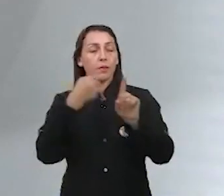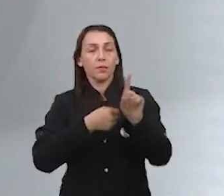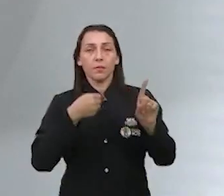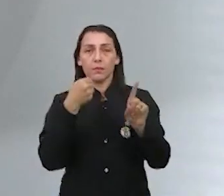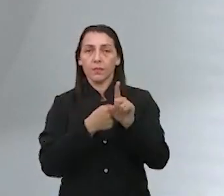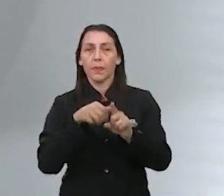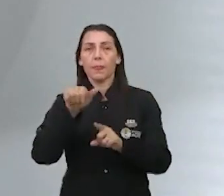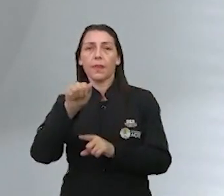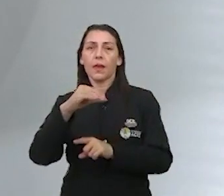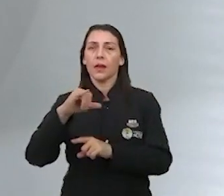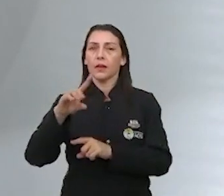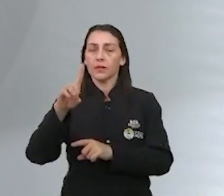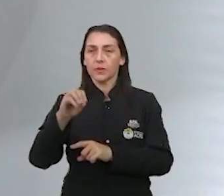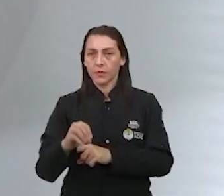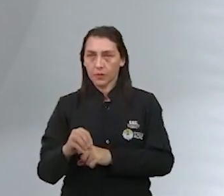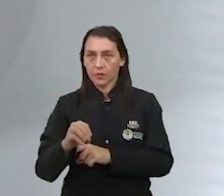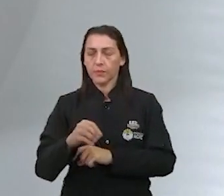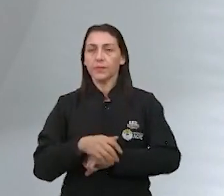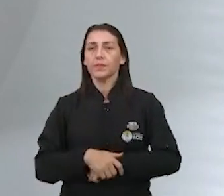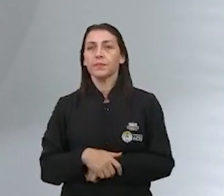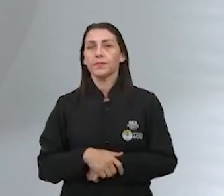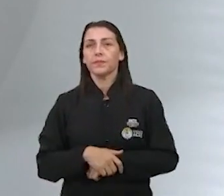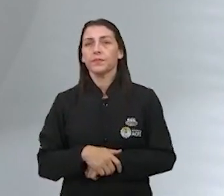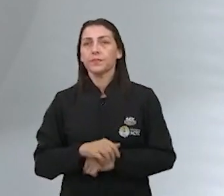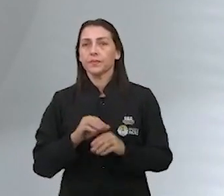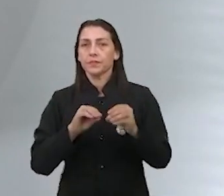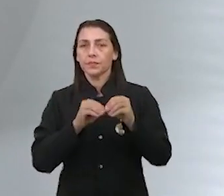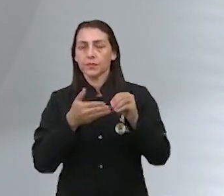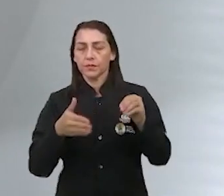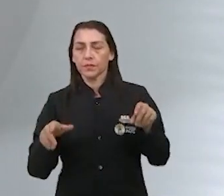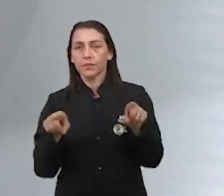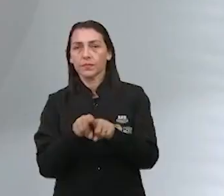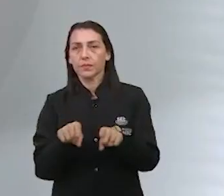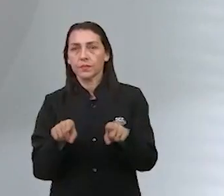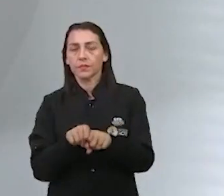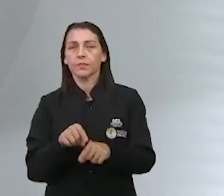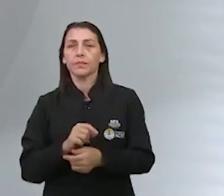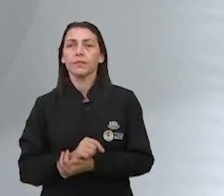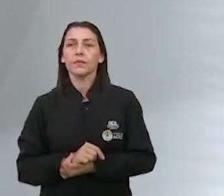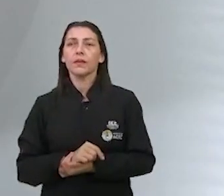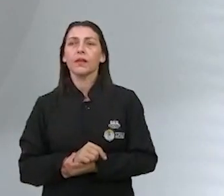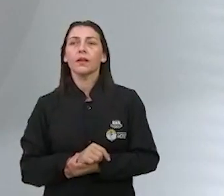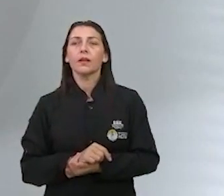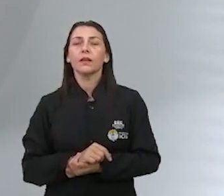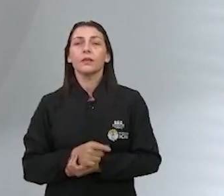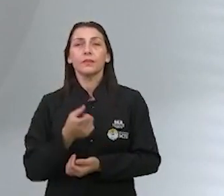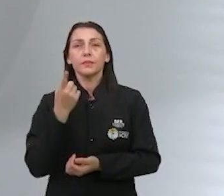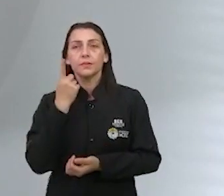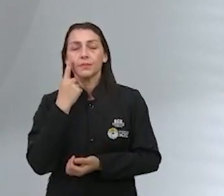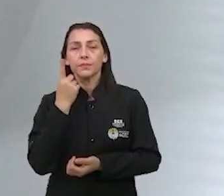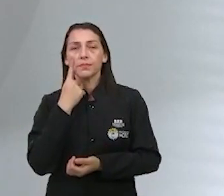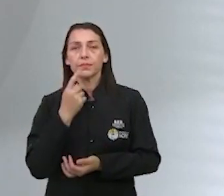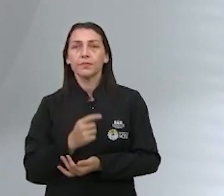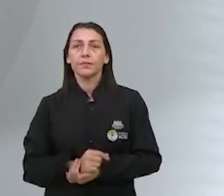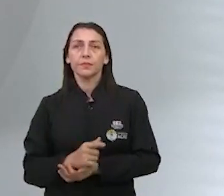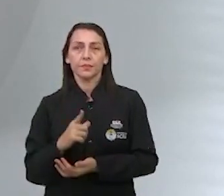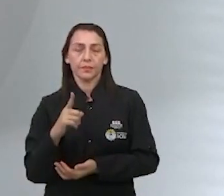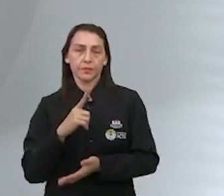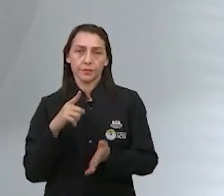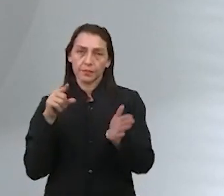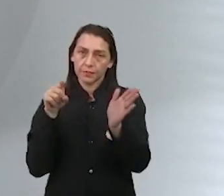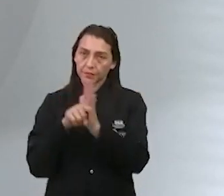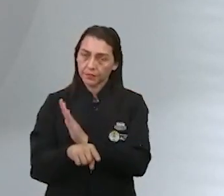à acidificação dos lagos e rios. O oceano também vai acidificar. Perfeito, analisamos aqui. Gente, quando tem uma